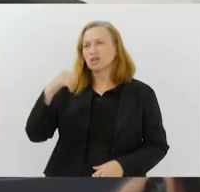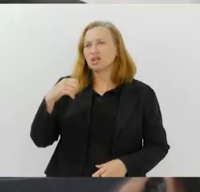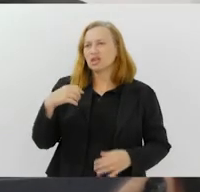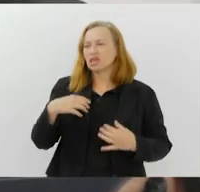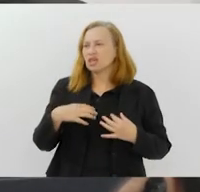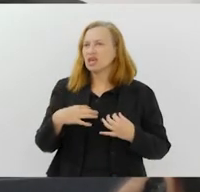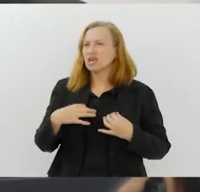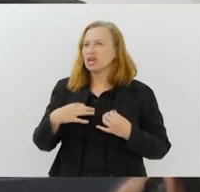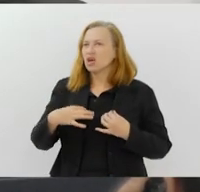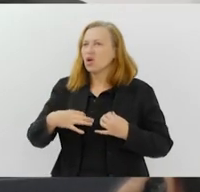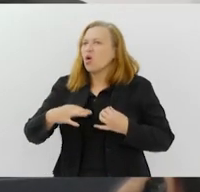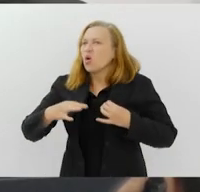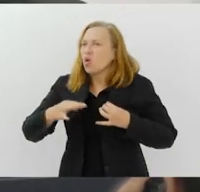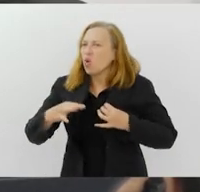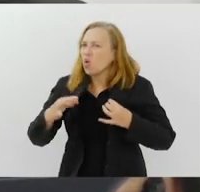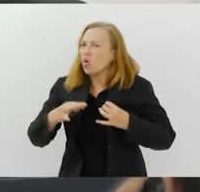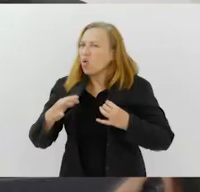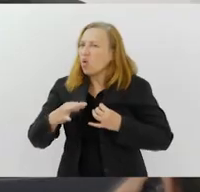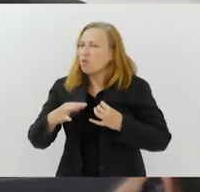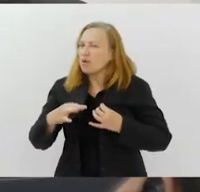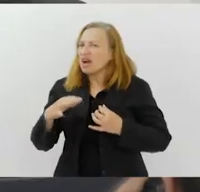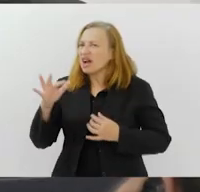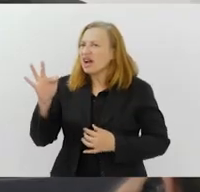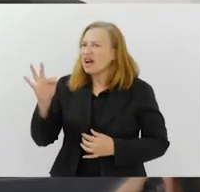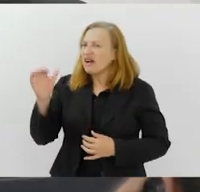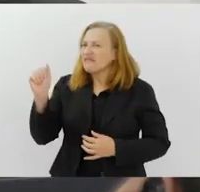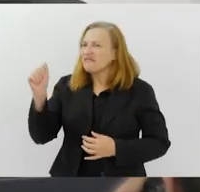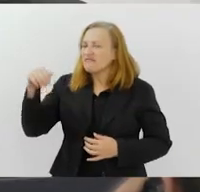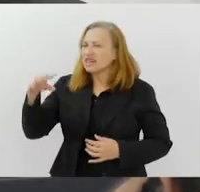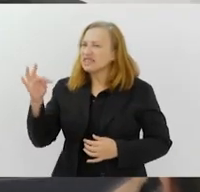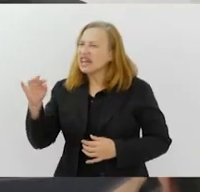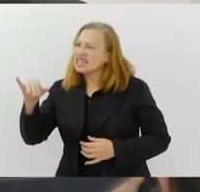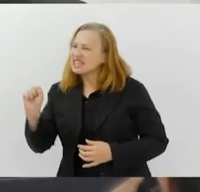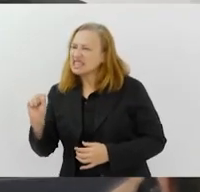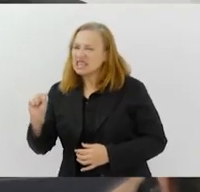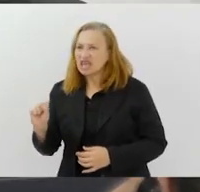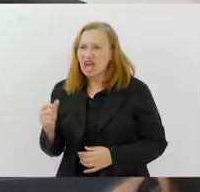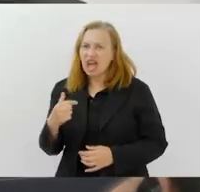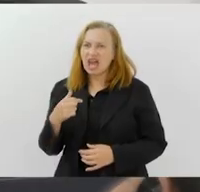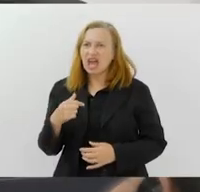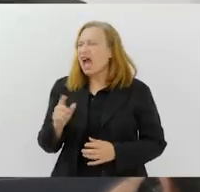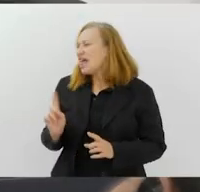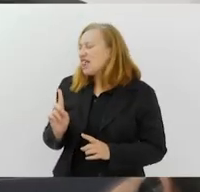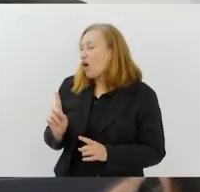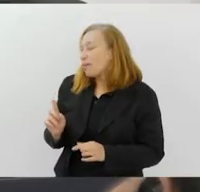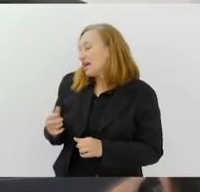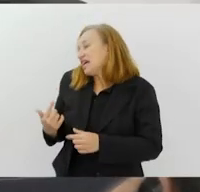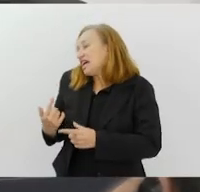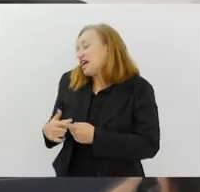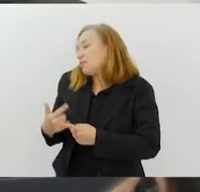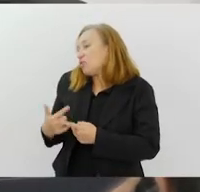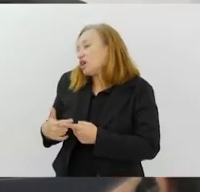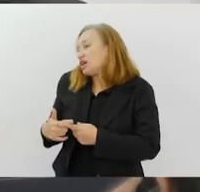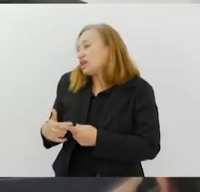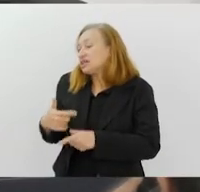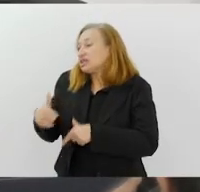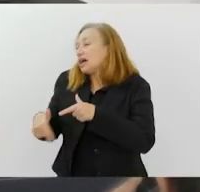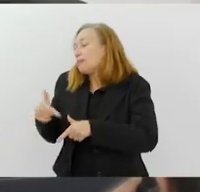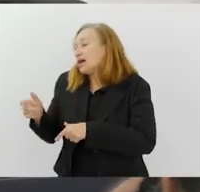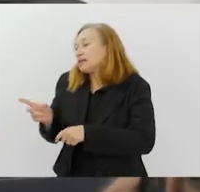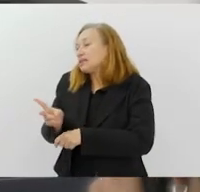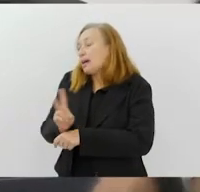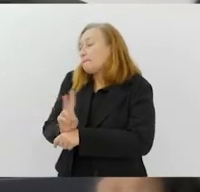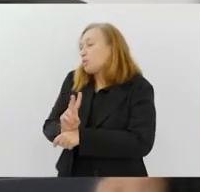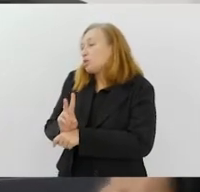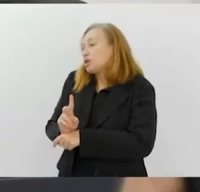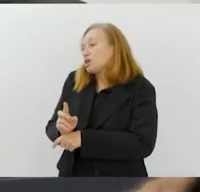fantasiado não não porque tá tendo aí operação tá f não quero saber que é isso não é a forma de você me abordar de você te dirigir a